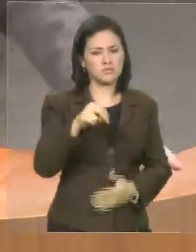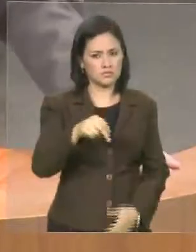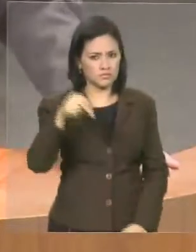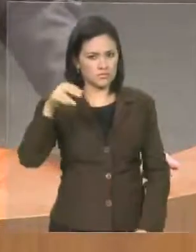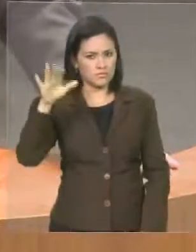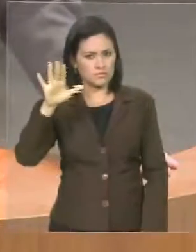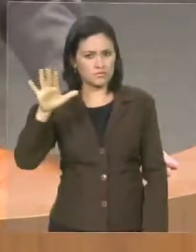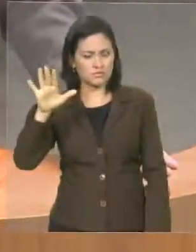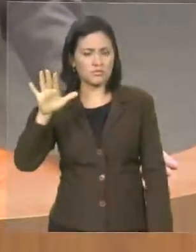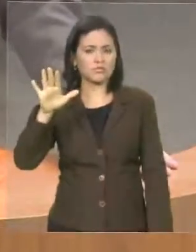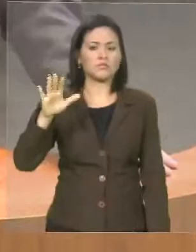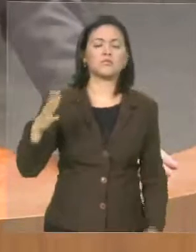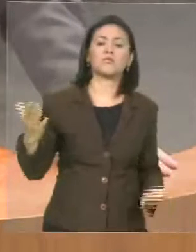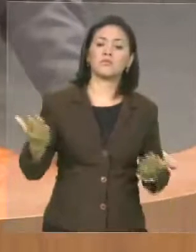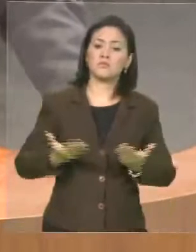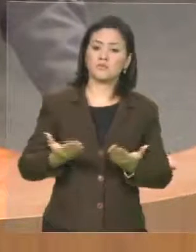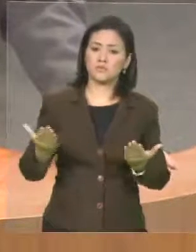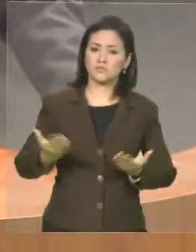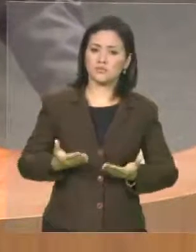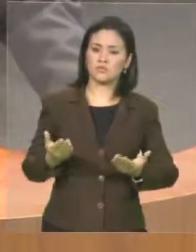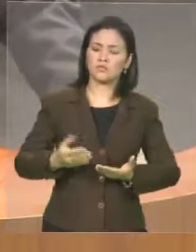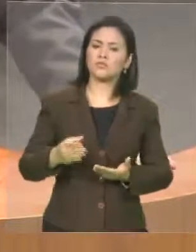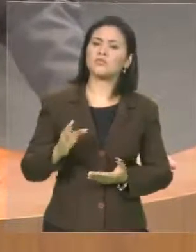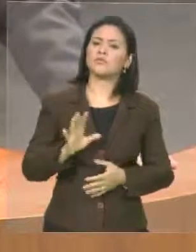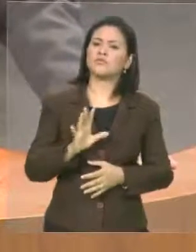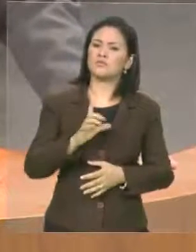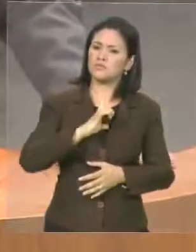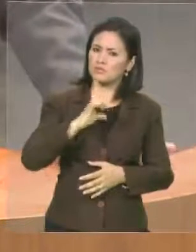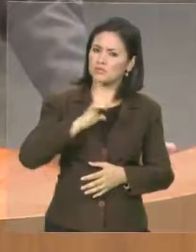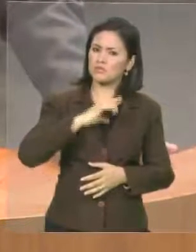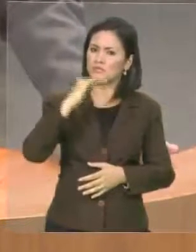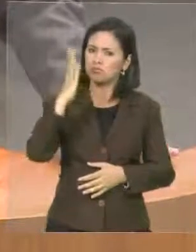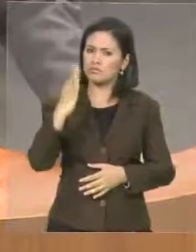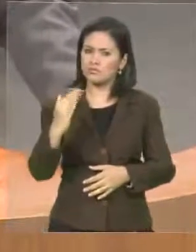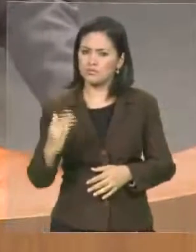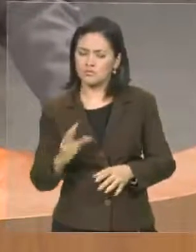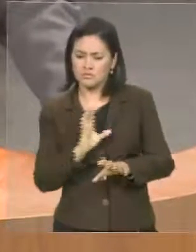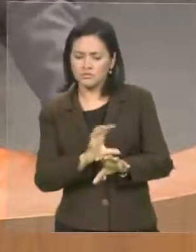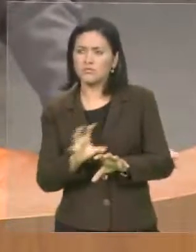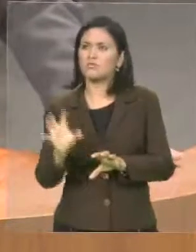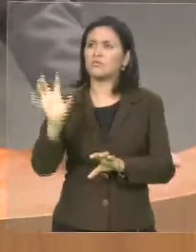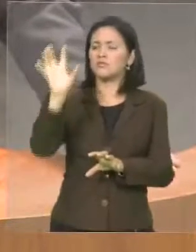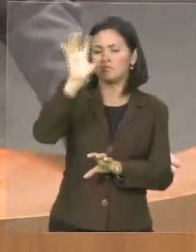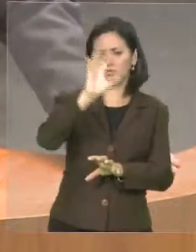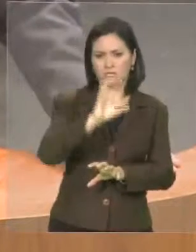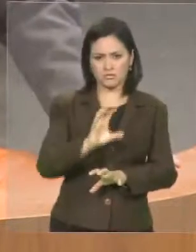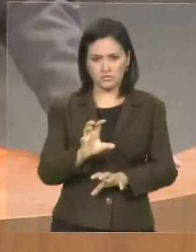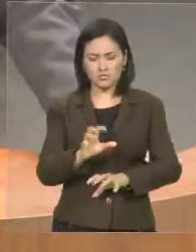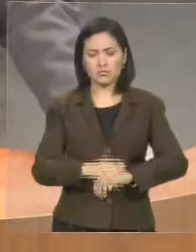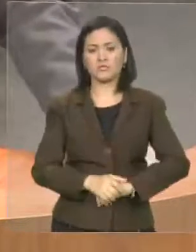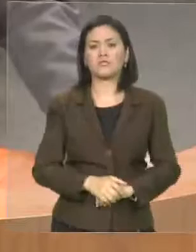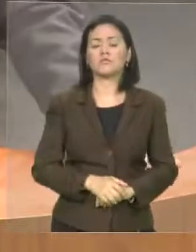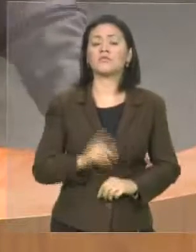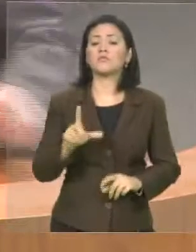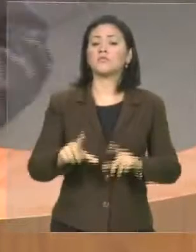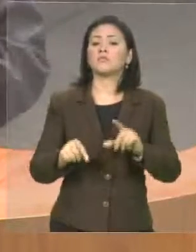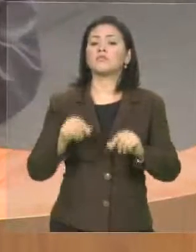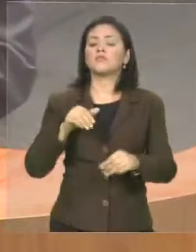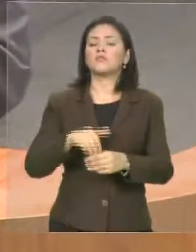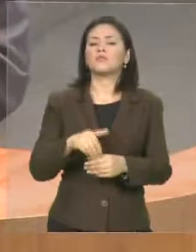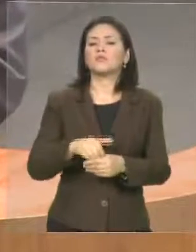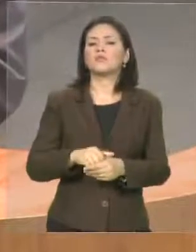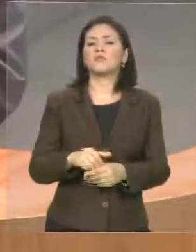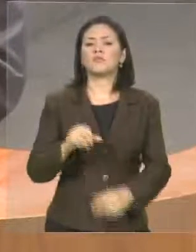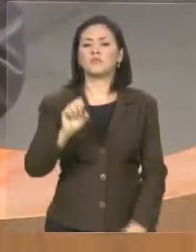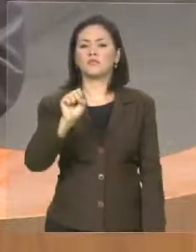hoje está no Brasil todo. Então, com a decisão do Supremo Tribunal Federal, que